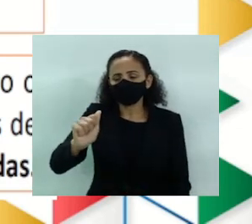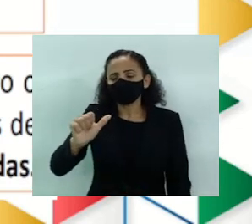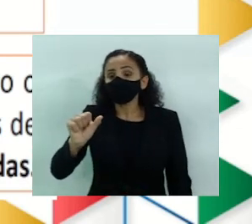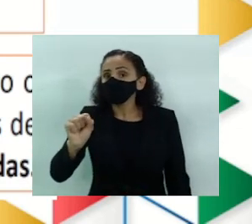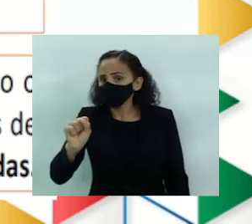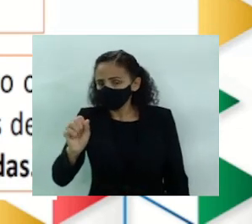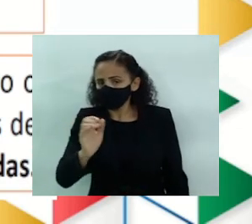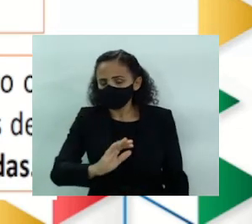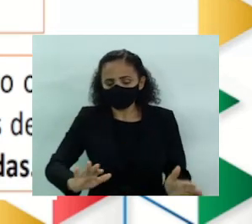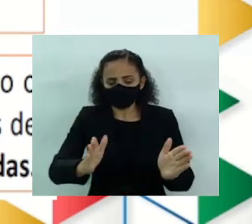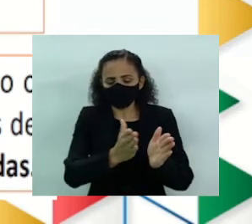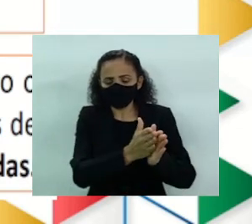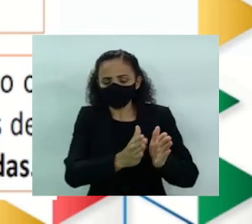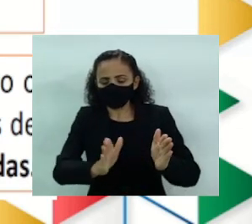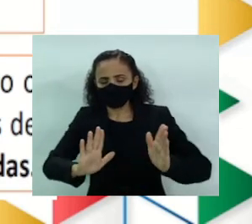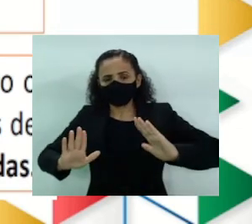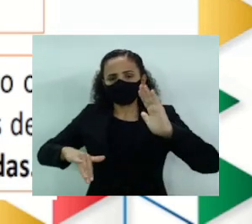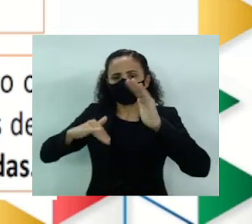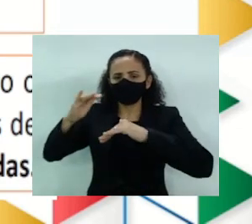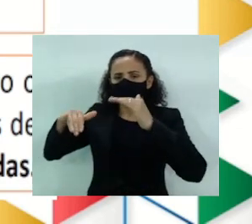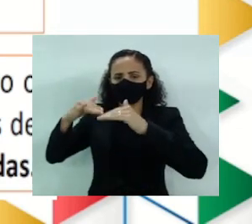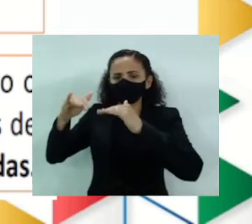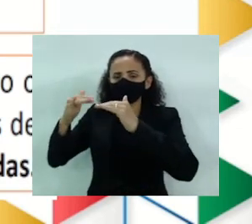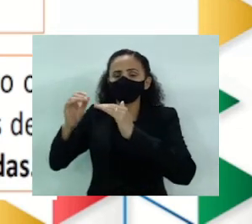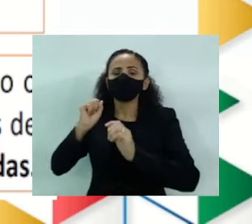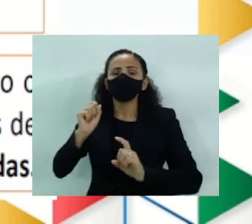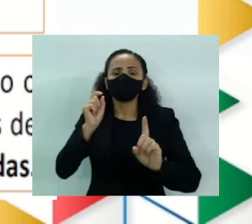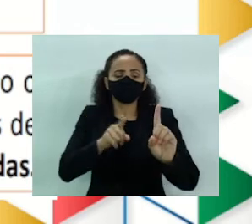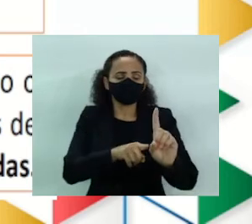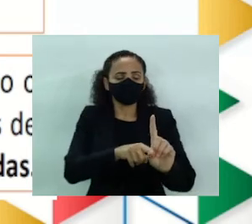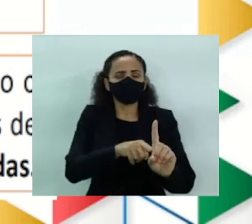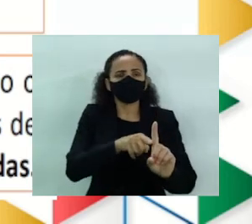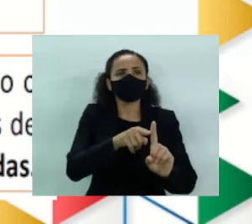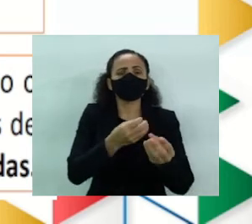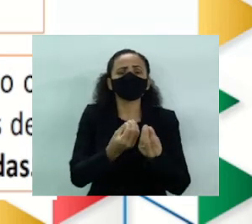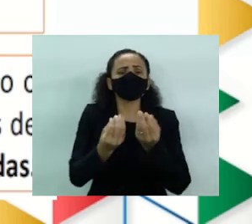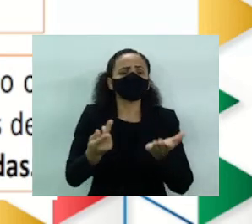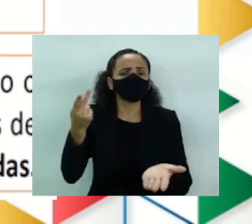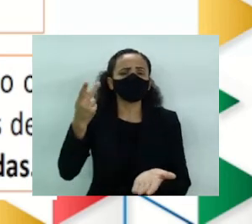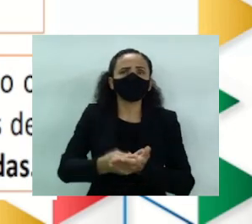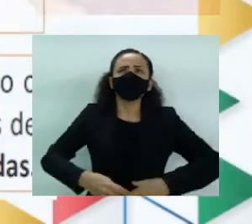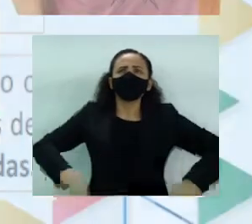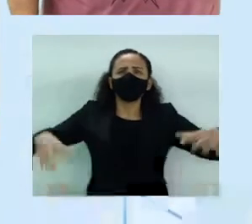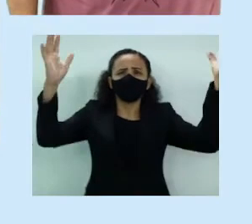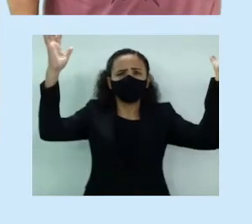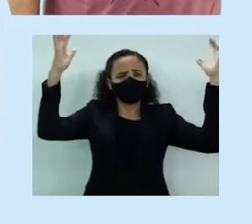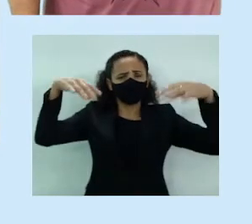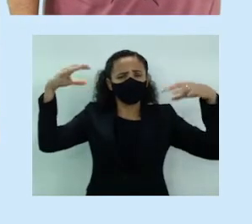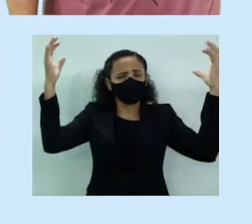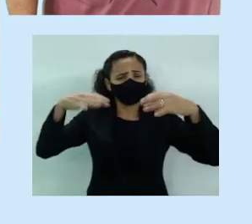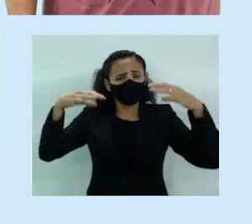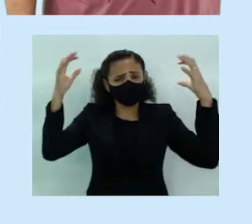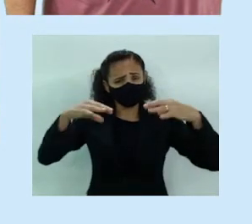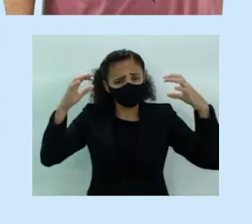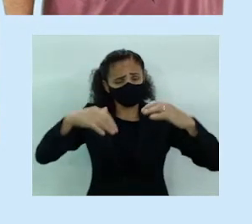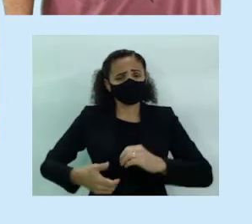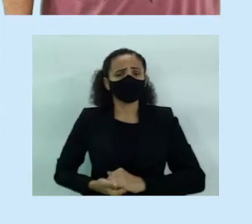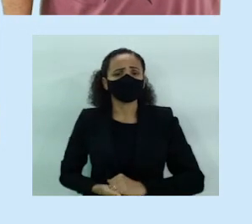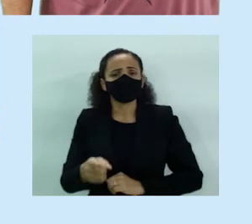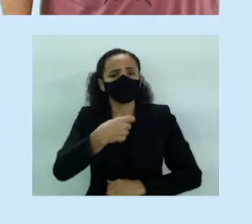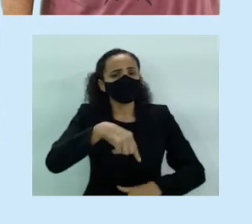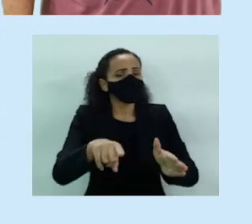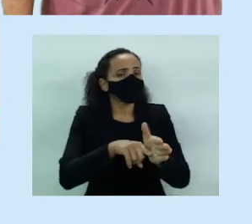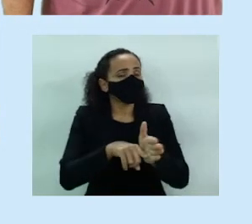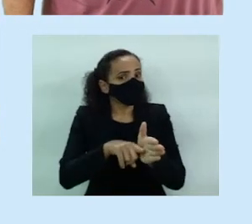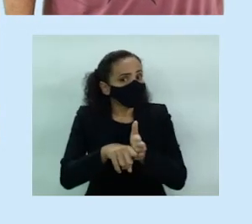óxidos de nitrogênio, que aumentam o efeito estufa e geram as chuvas ácidas. Tá certo, estudante?